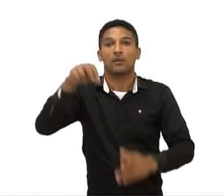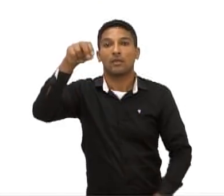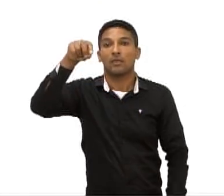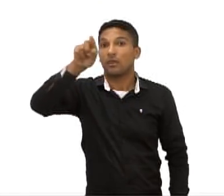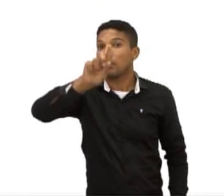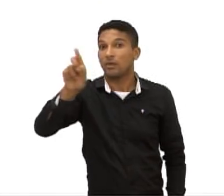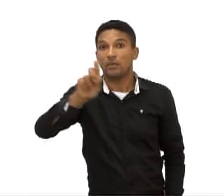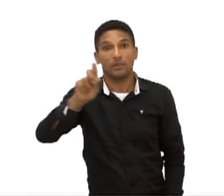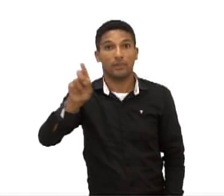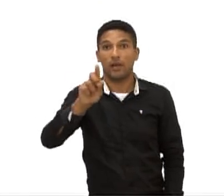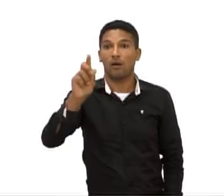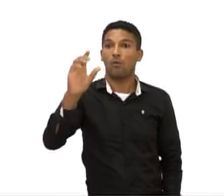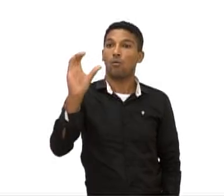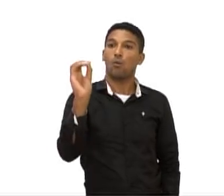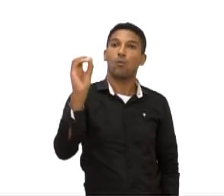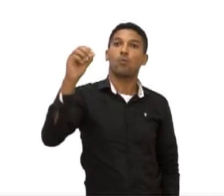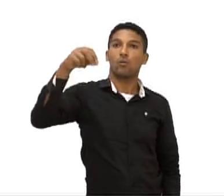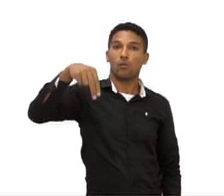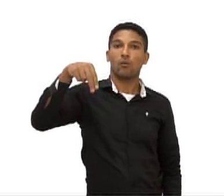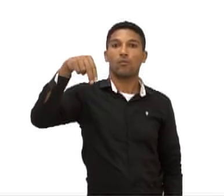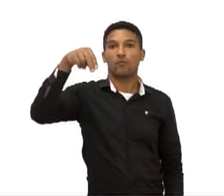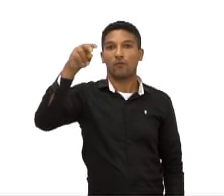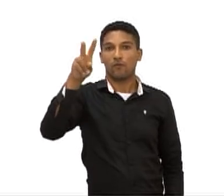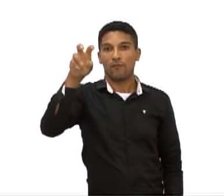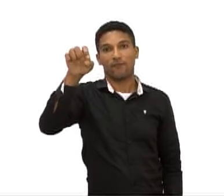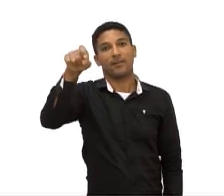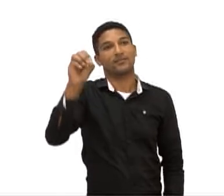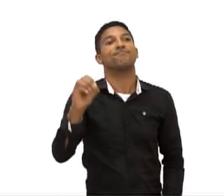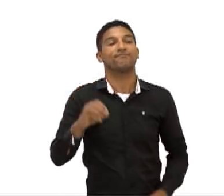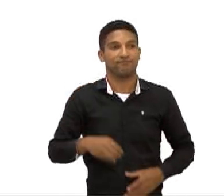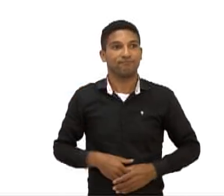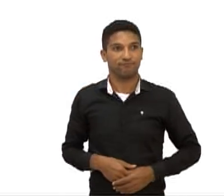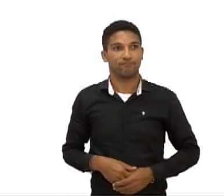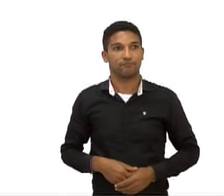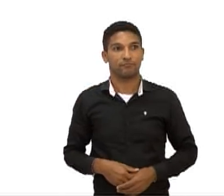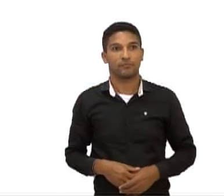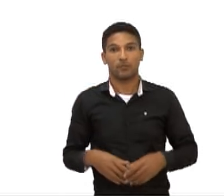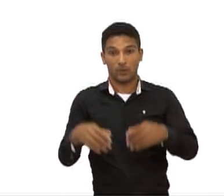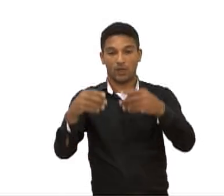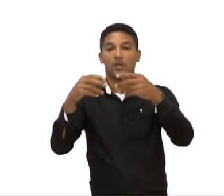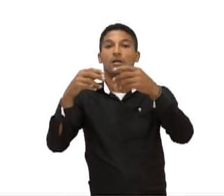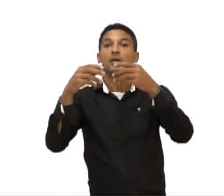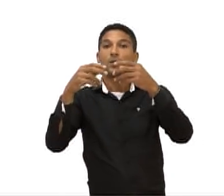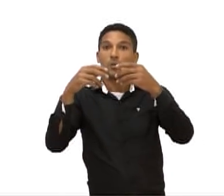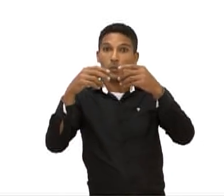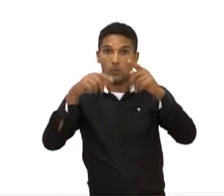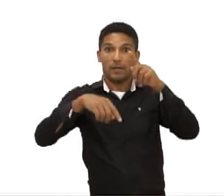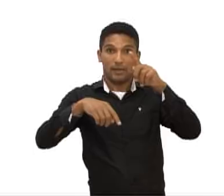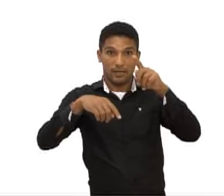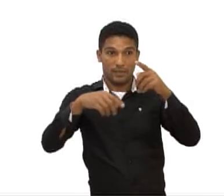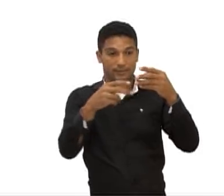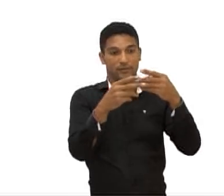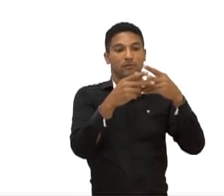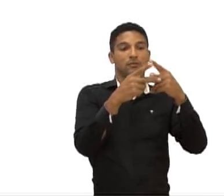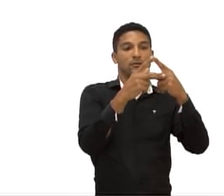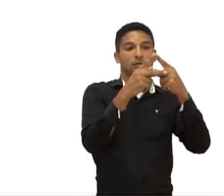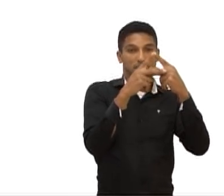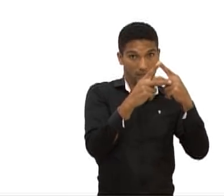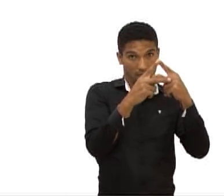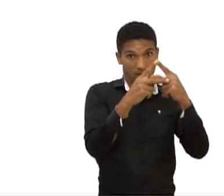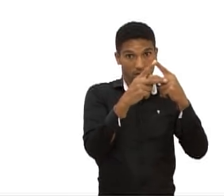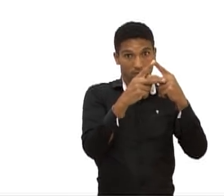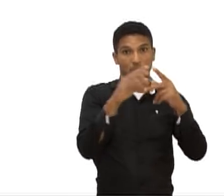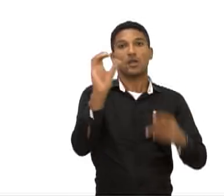o triângulo ele é convexo, a estrelinha é não convexo, porque se eu traçar uma reta aqui, né,